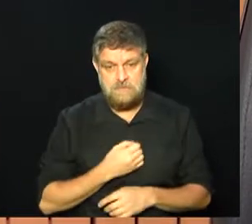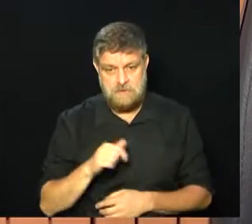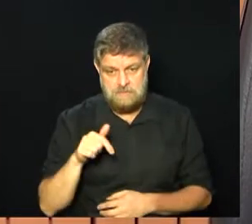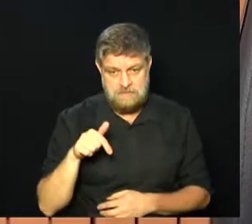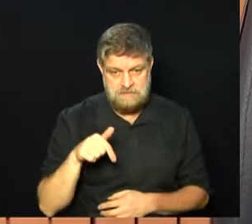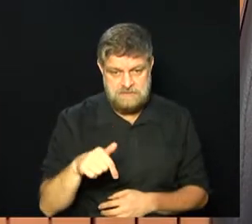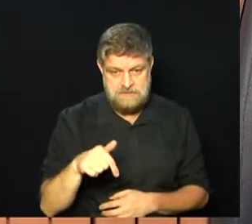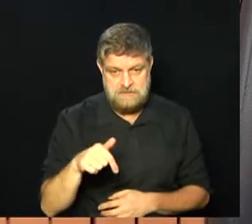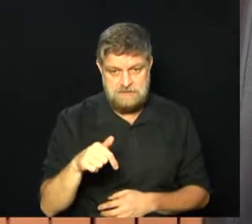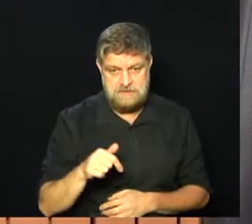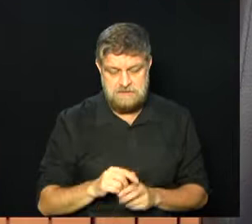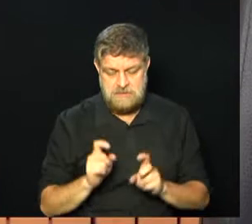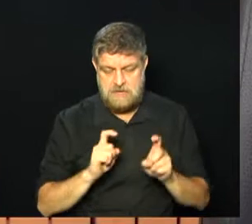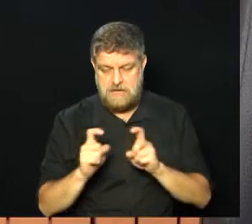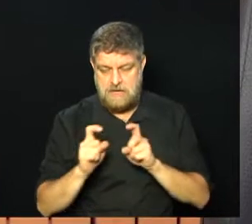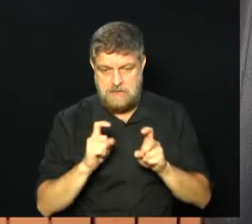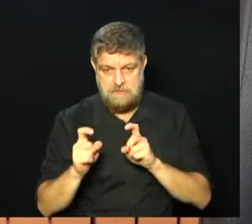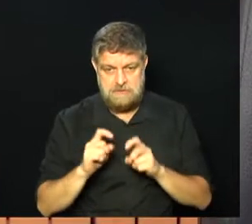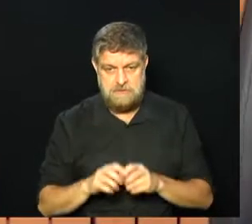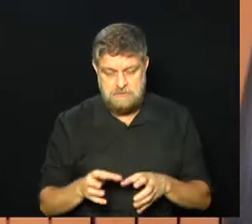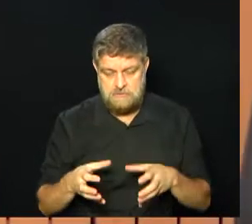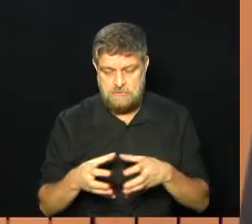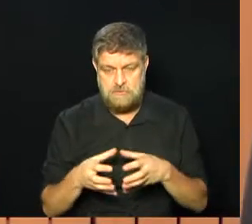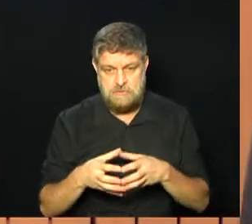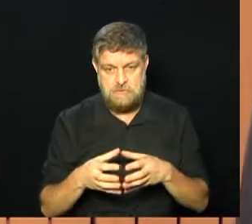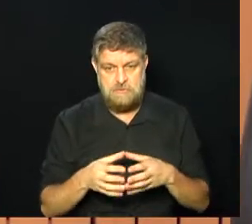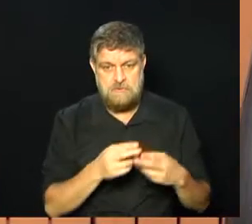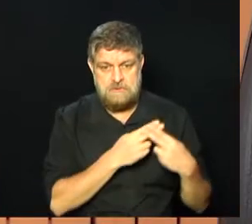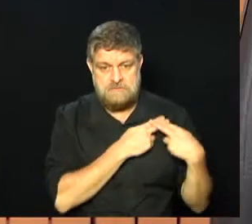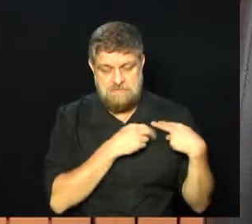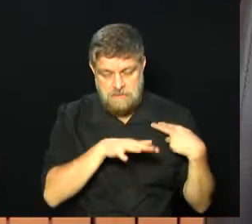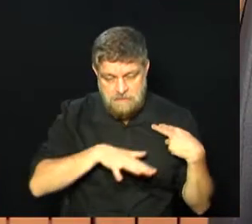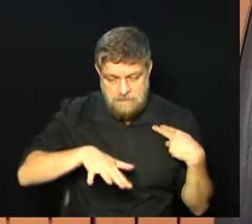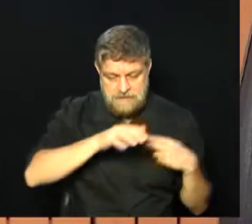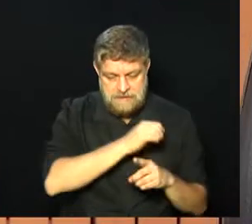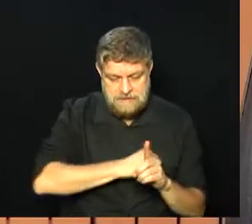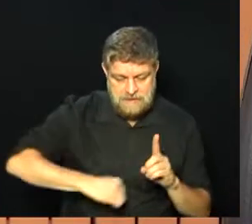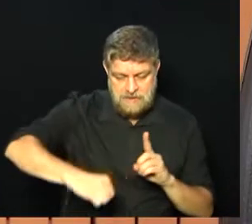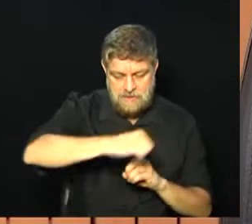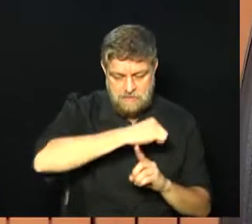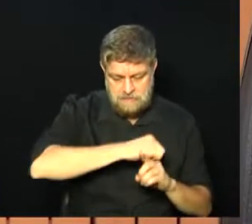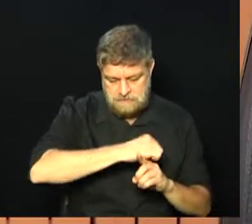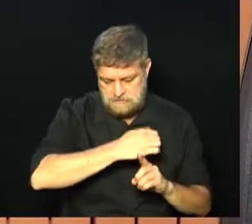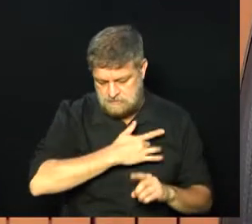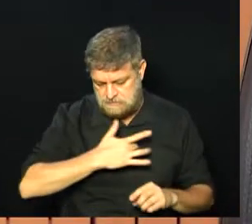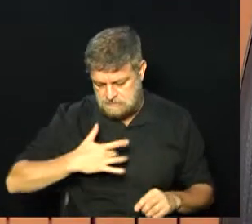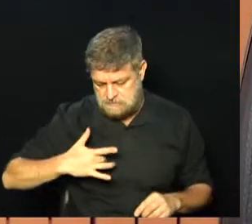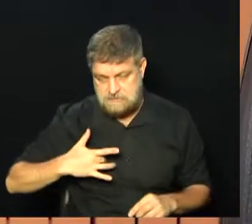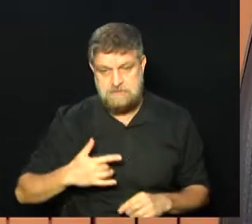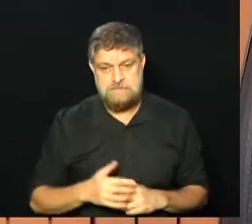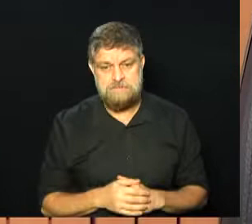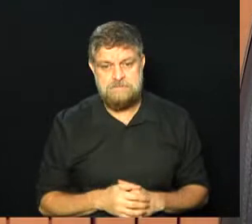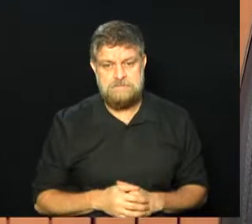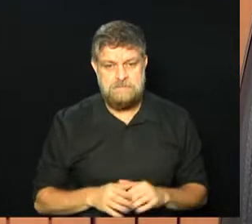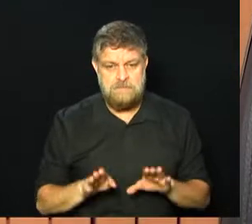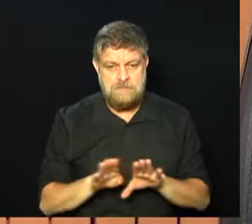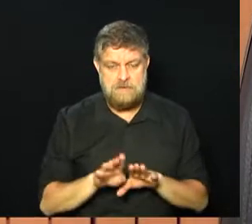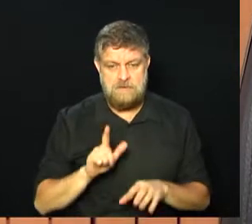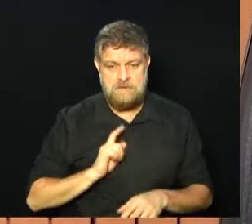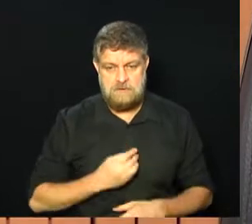a sétima reunião ordinária da Comissão de Política Social e Saúde. Temos aqui também o nosso